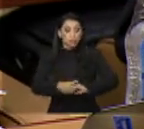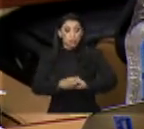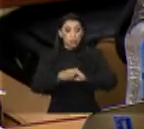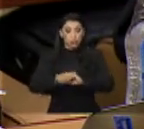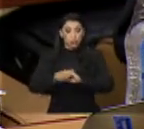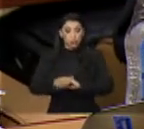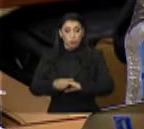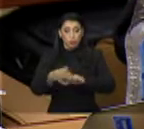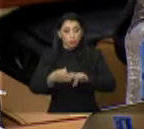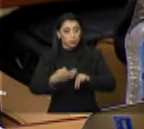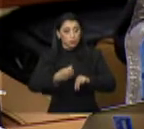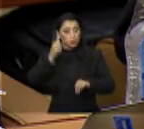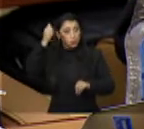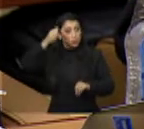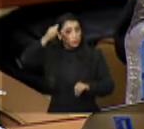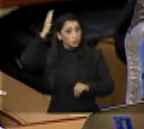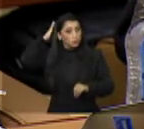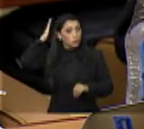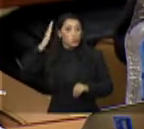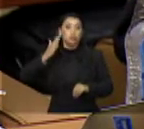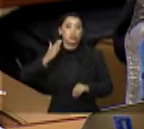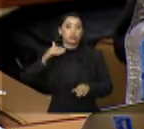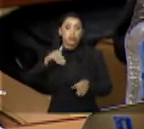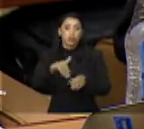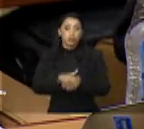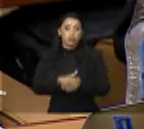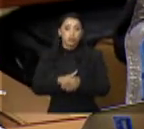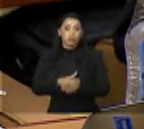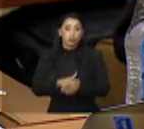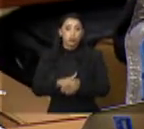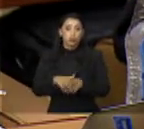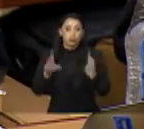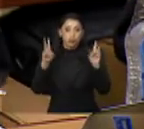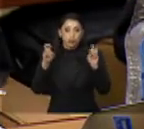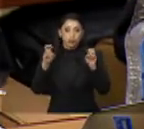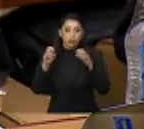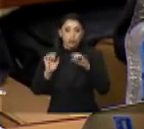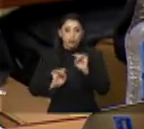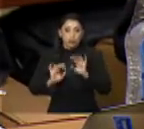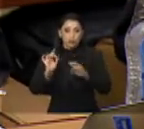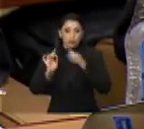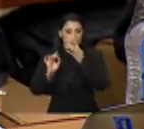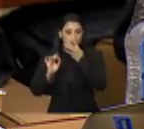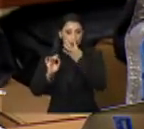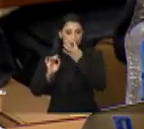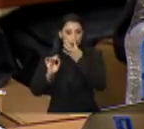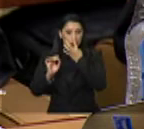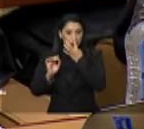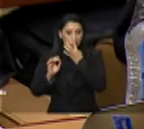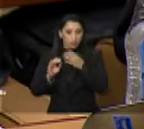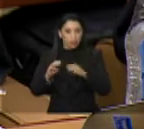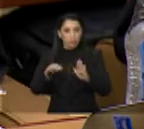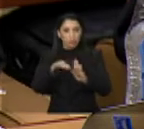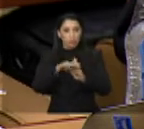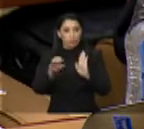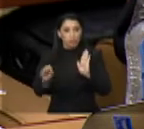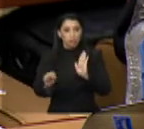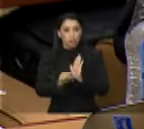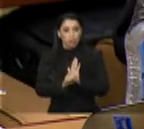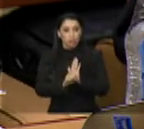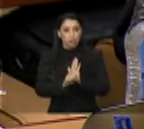voto nessa delicada matéria trata-se Presidente na origem de um mandado de segurança